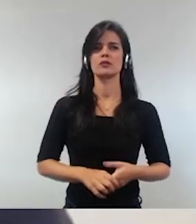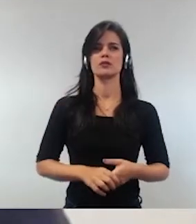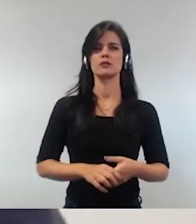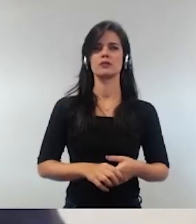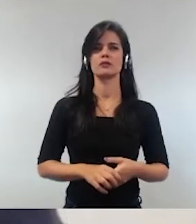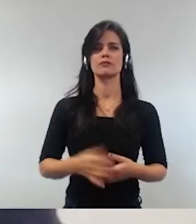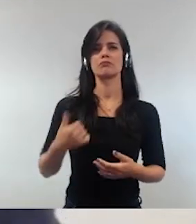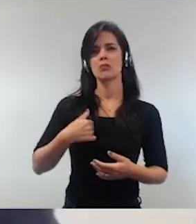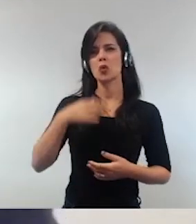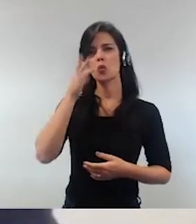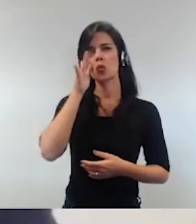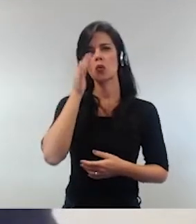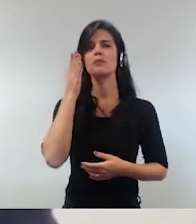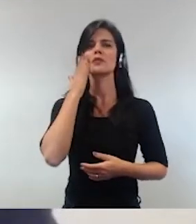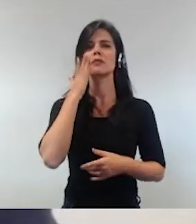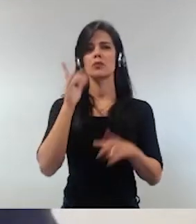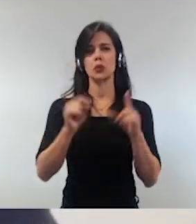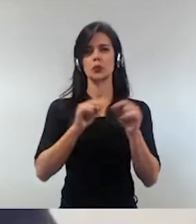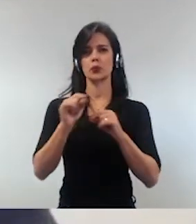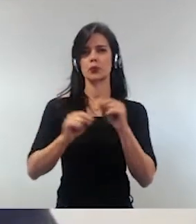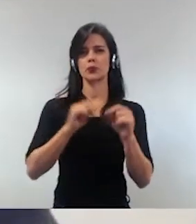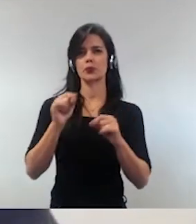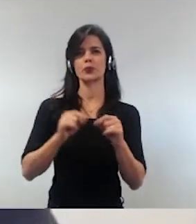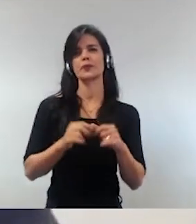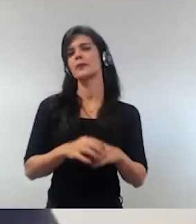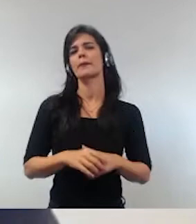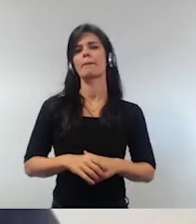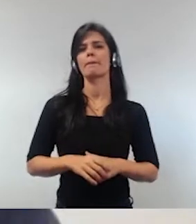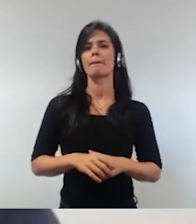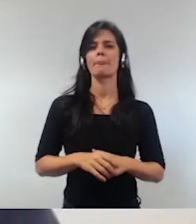eu tive uma curiosidade de levantar